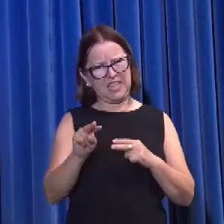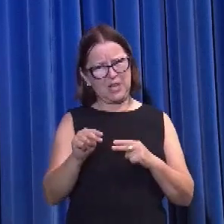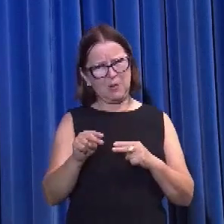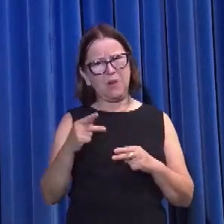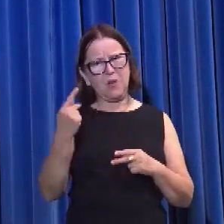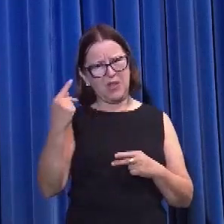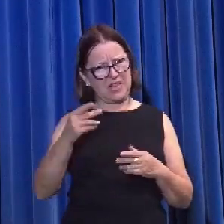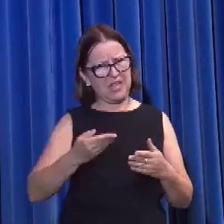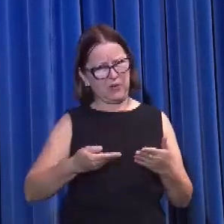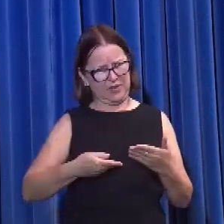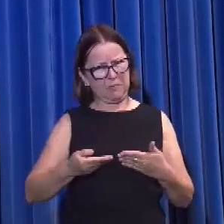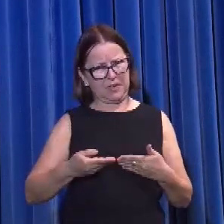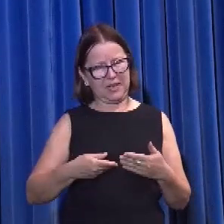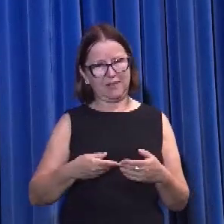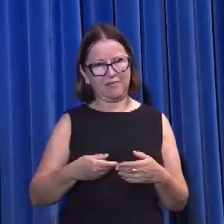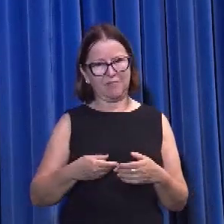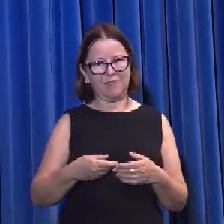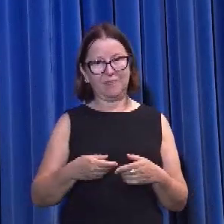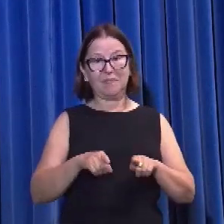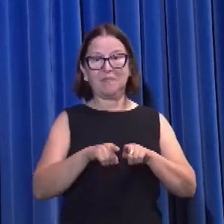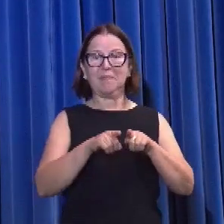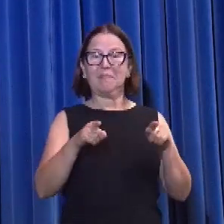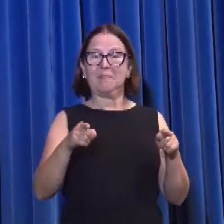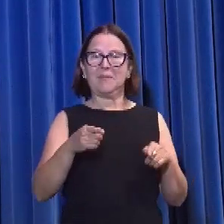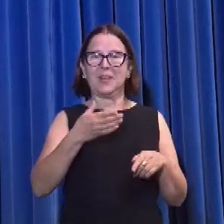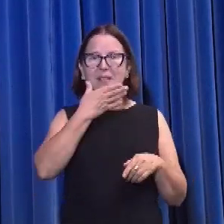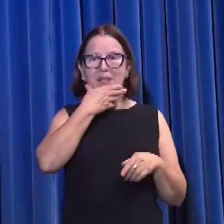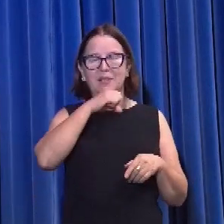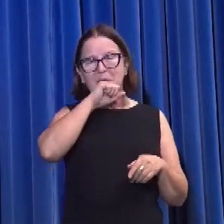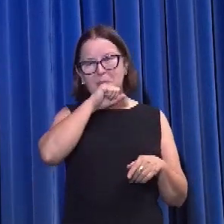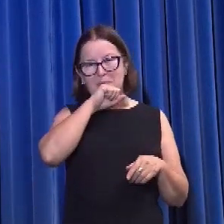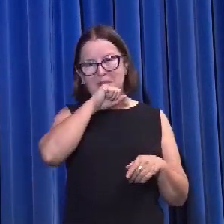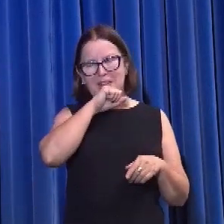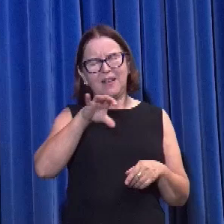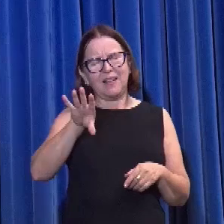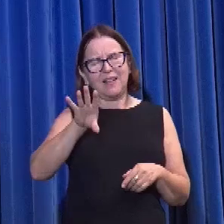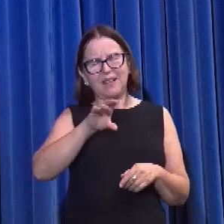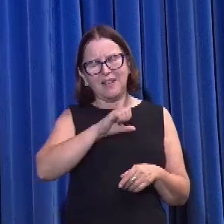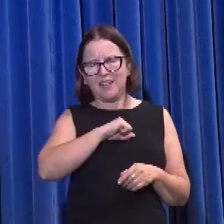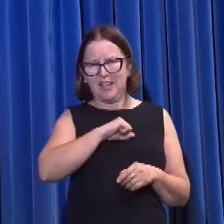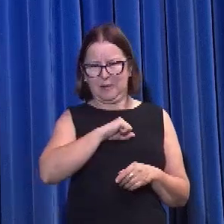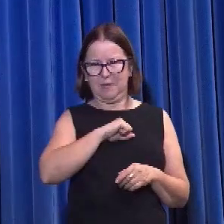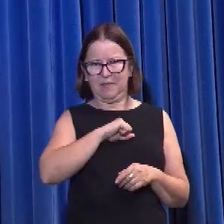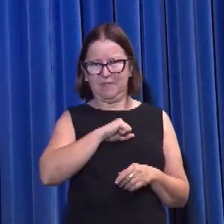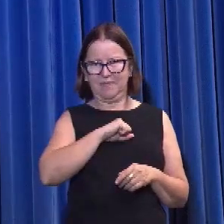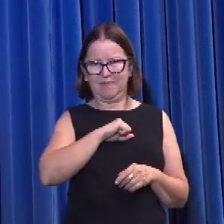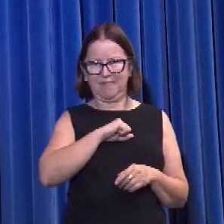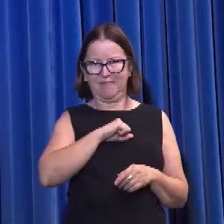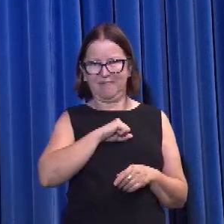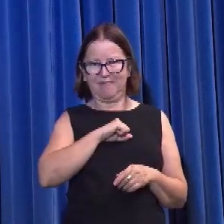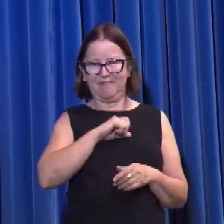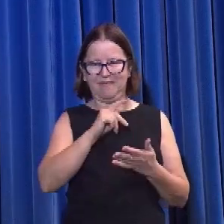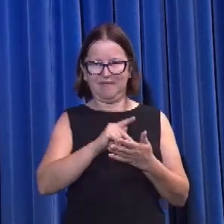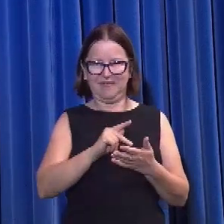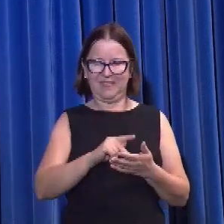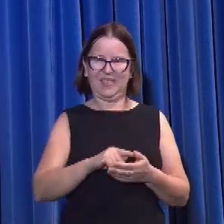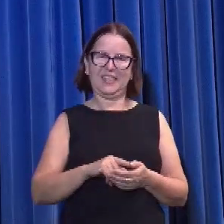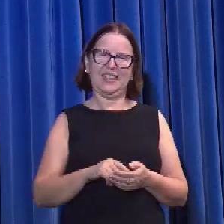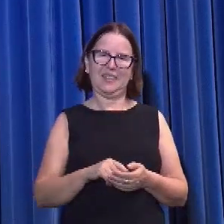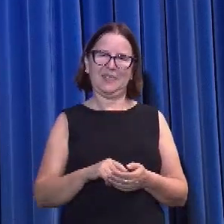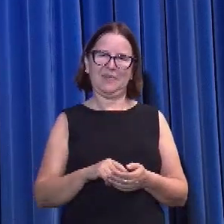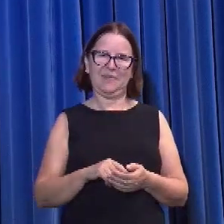Mas pai que ama, não é patrão, é paizão.